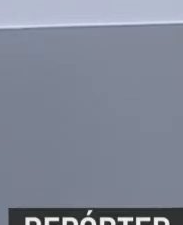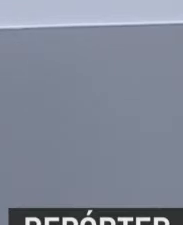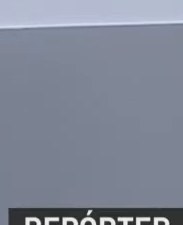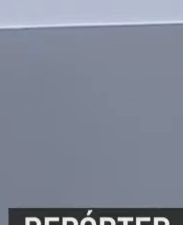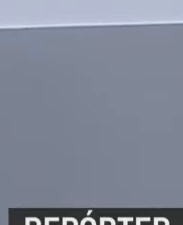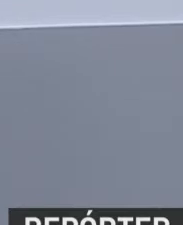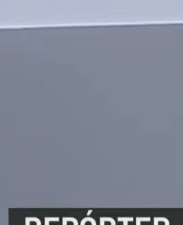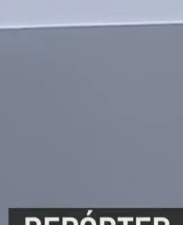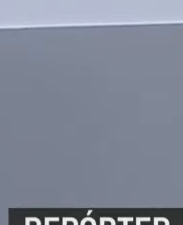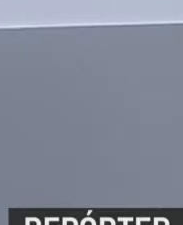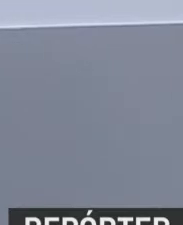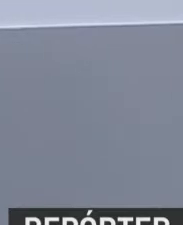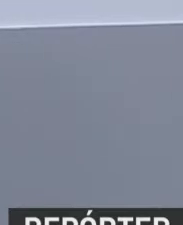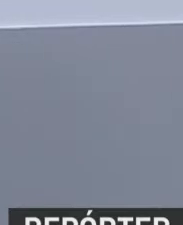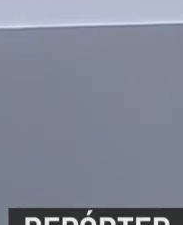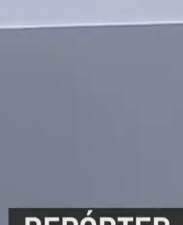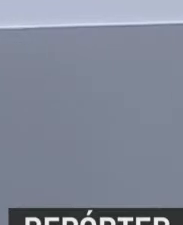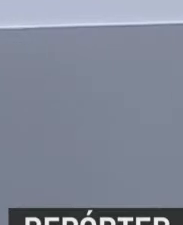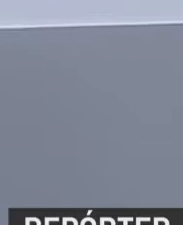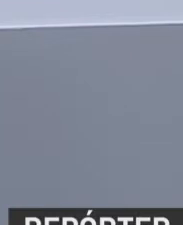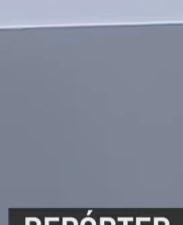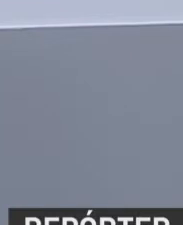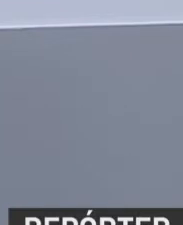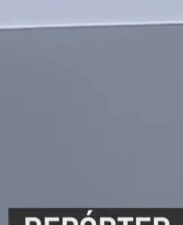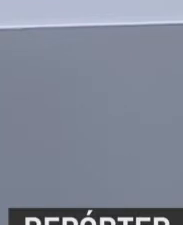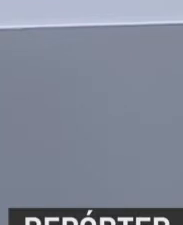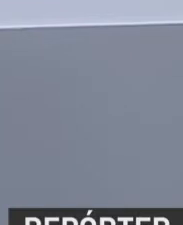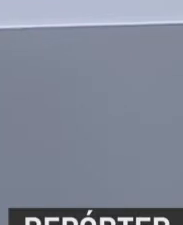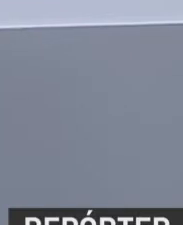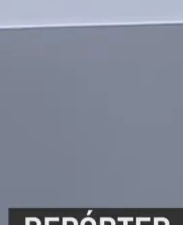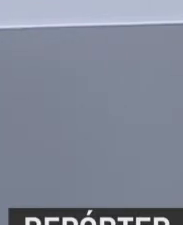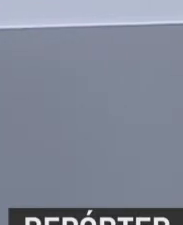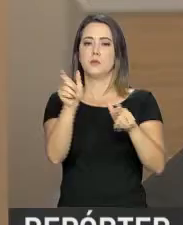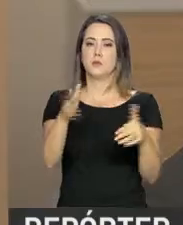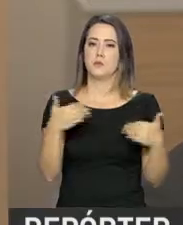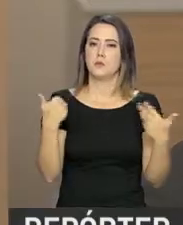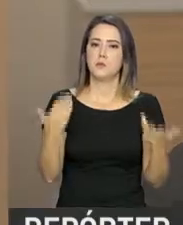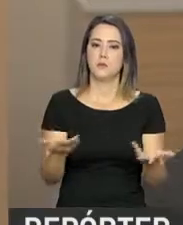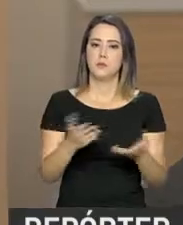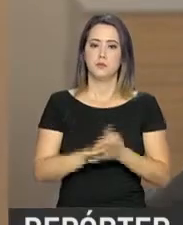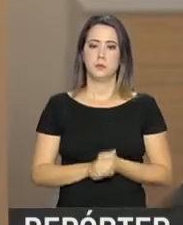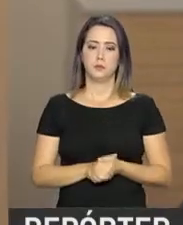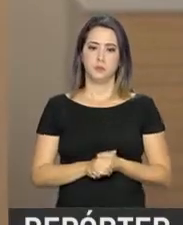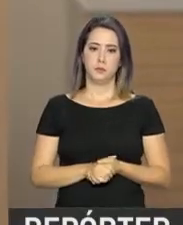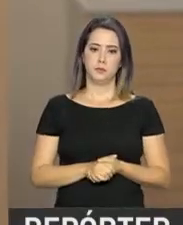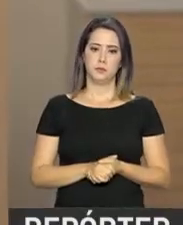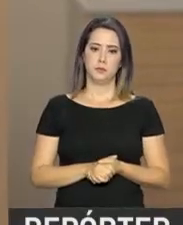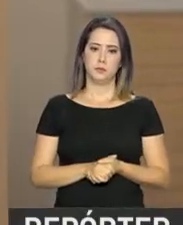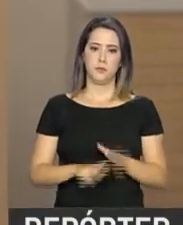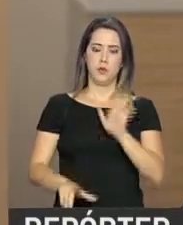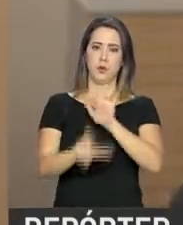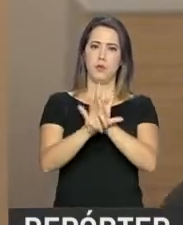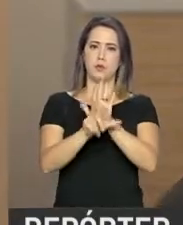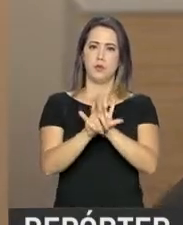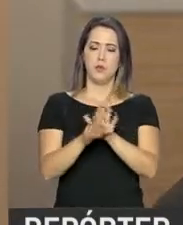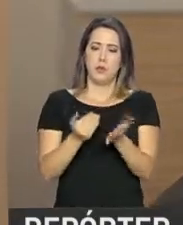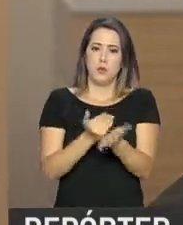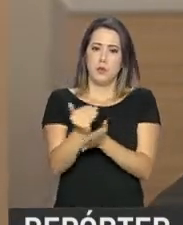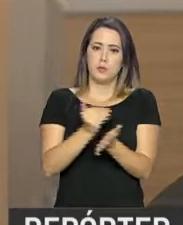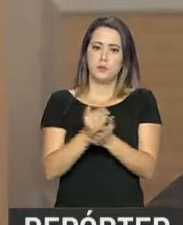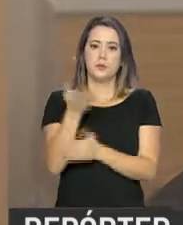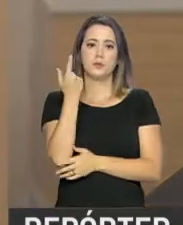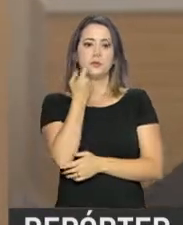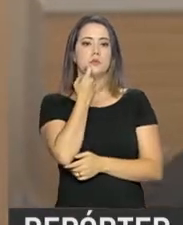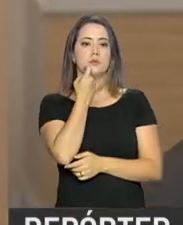finalizadas e acessíveis ao atendimento ao público com essa lei que entrou em vigor na última